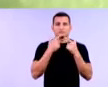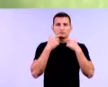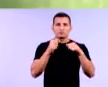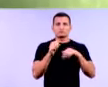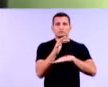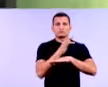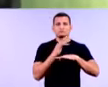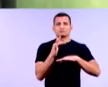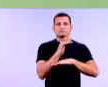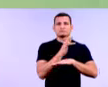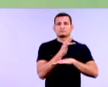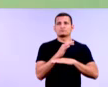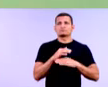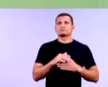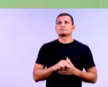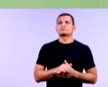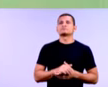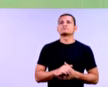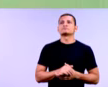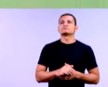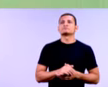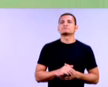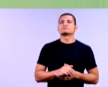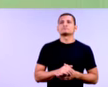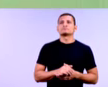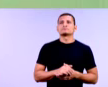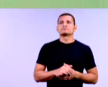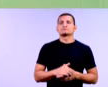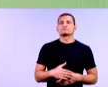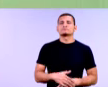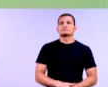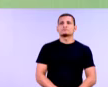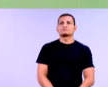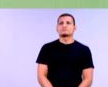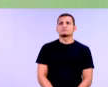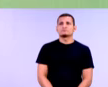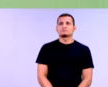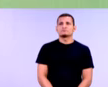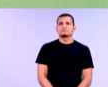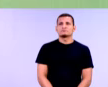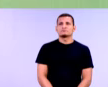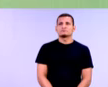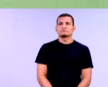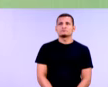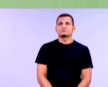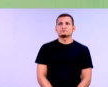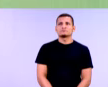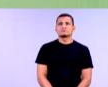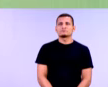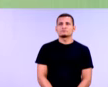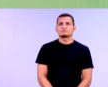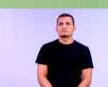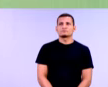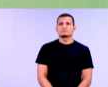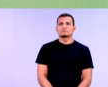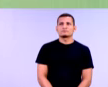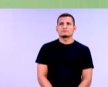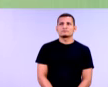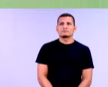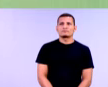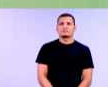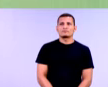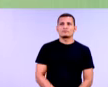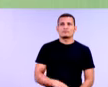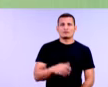formal, culta. Isso. Mesmo que exista de verdade na fala no dia a dia. Não existe. Bem, a